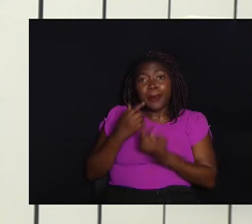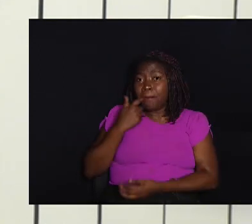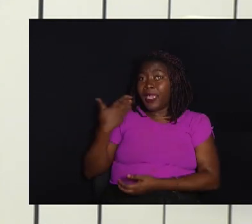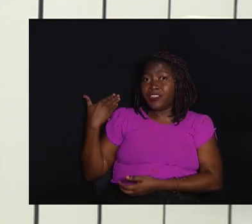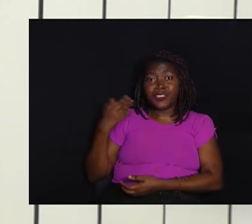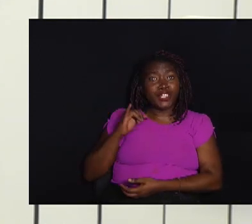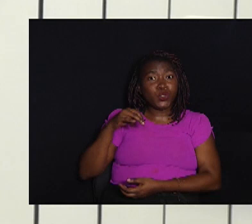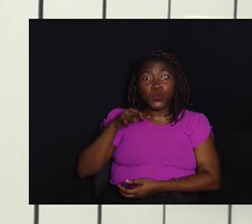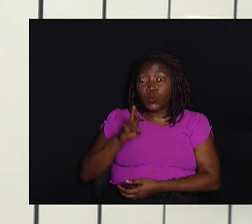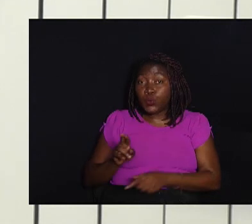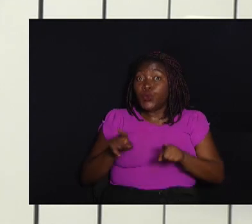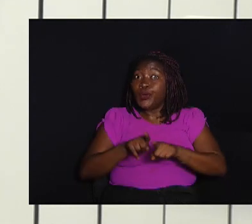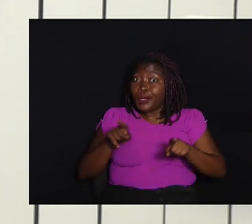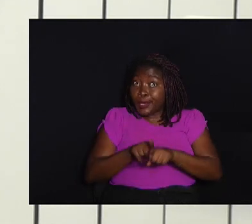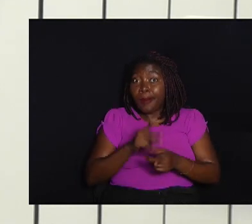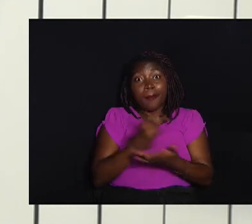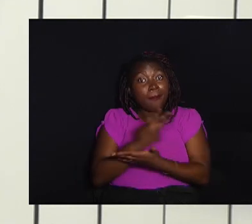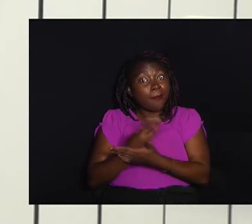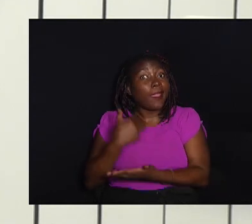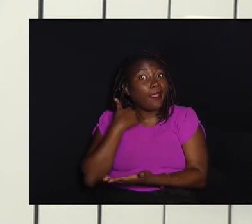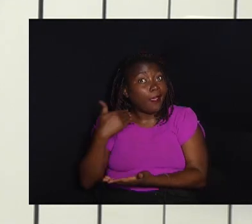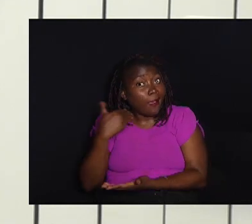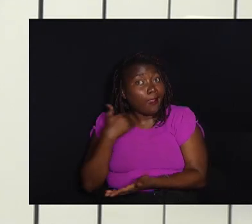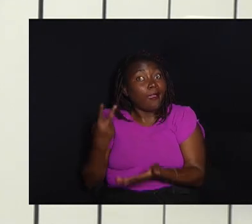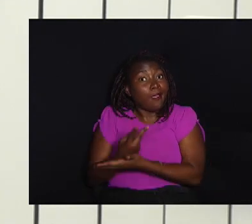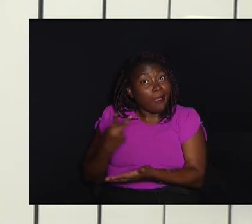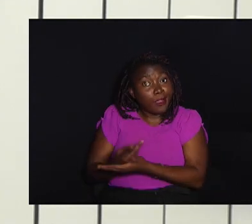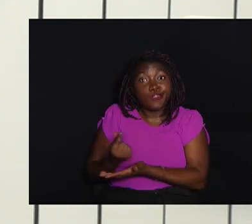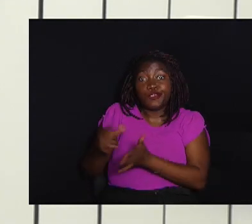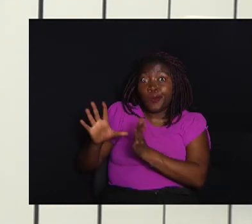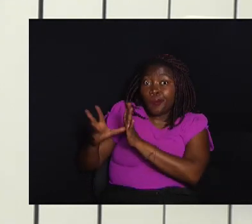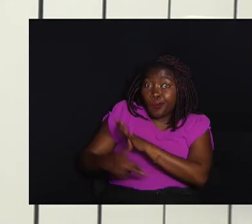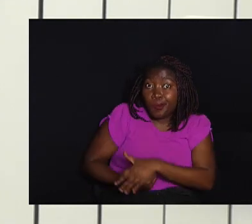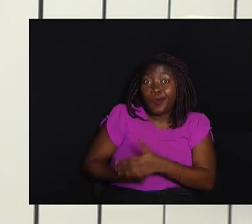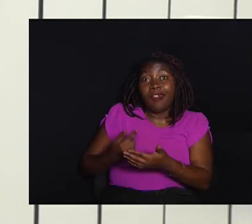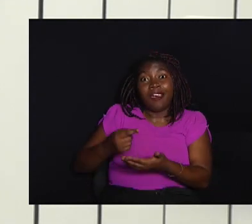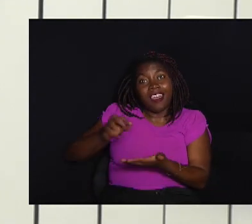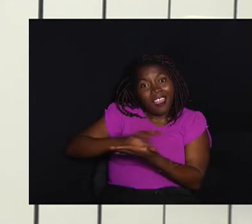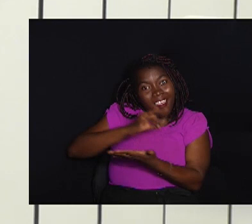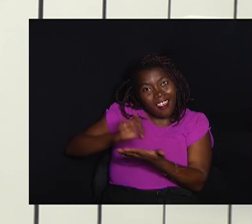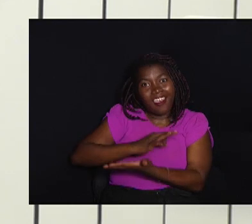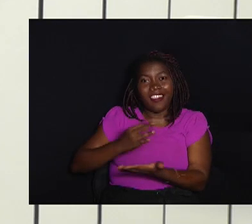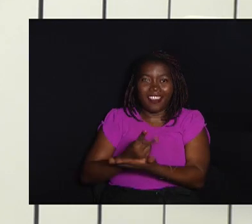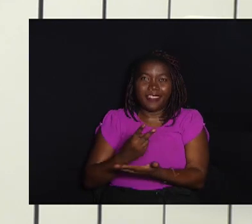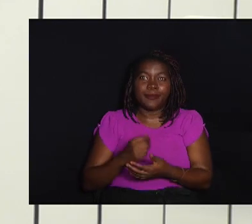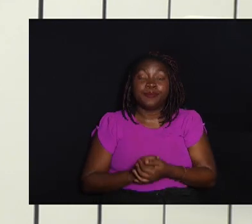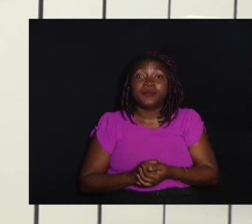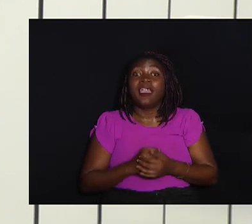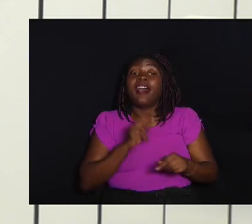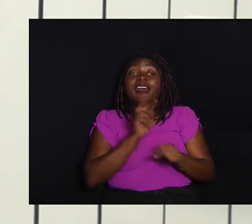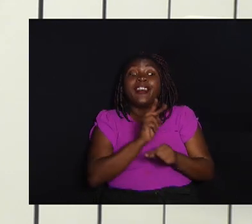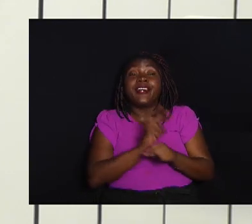fraudes bancárias e falsificação de assinaturas. A última notícia, gente, que saiu hoje na imprensa é que a defesa do